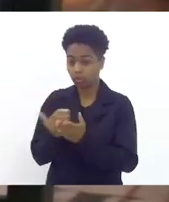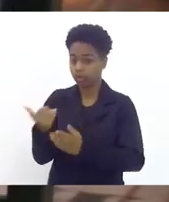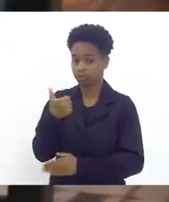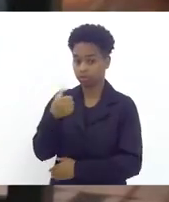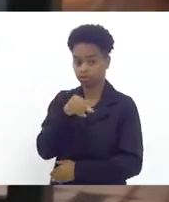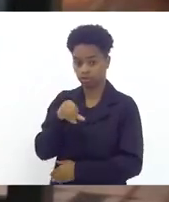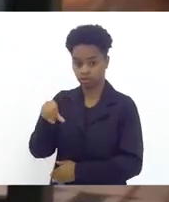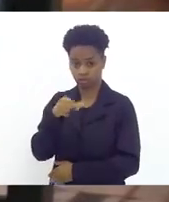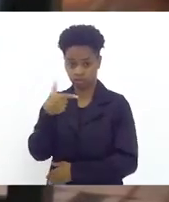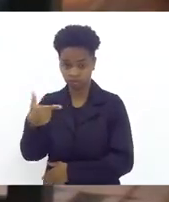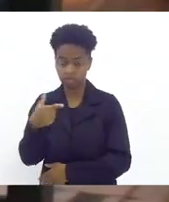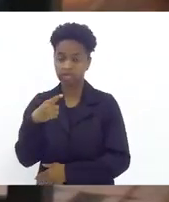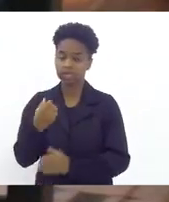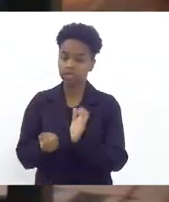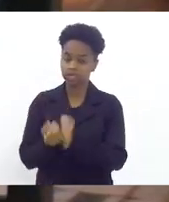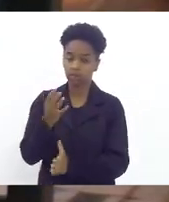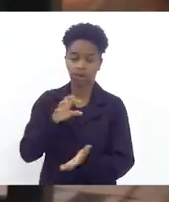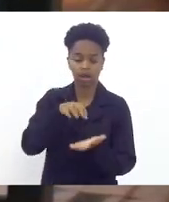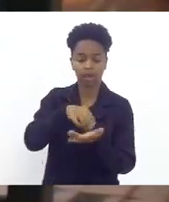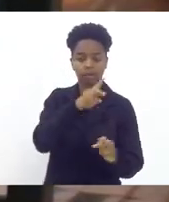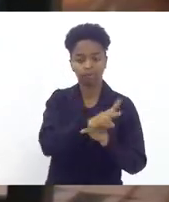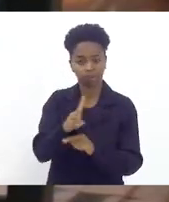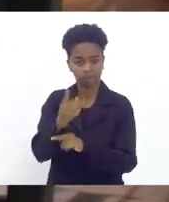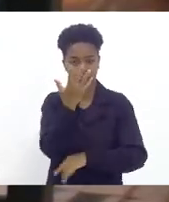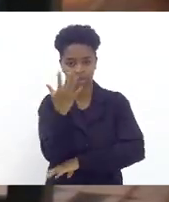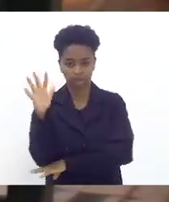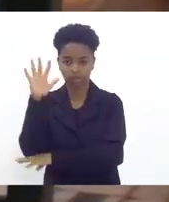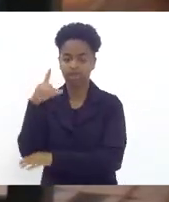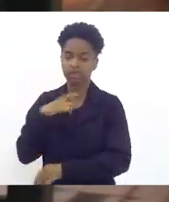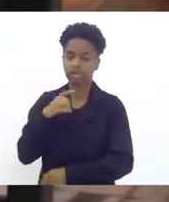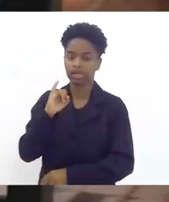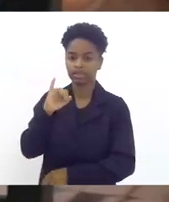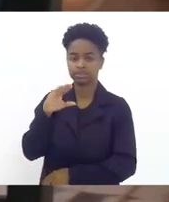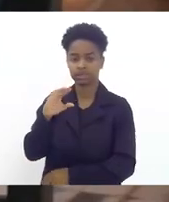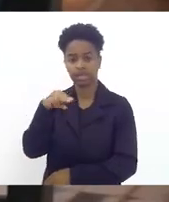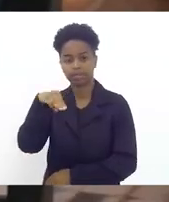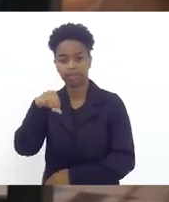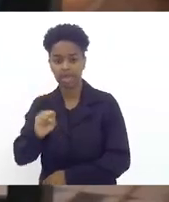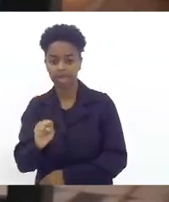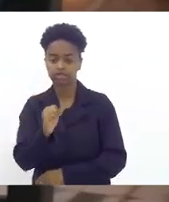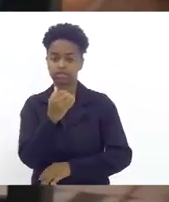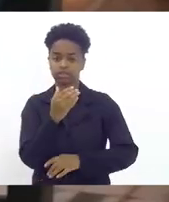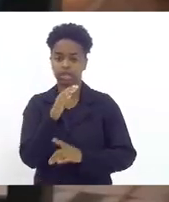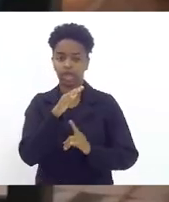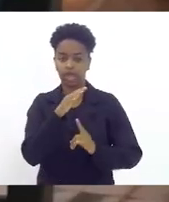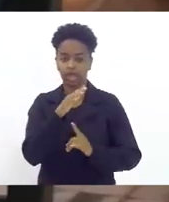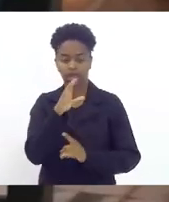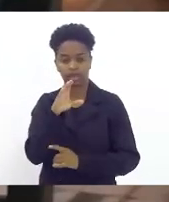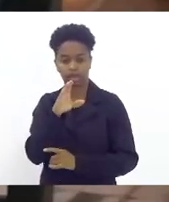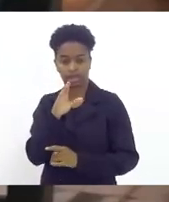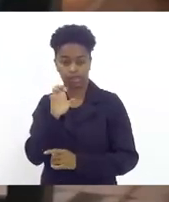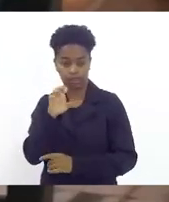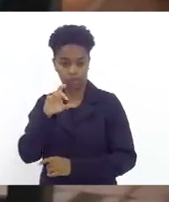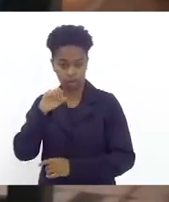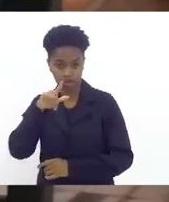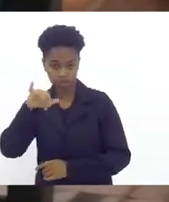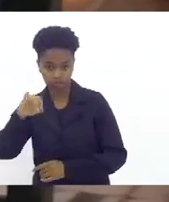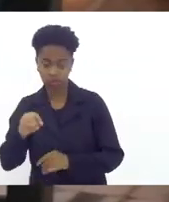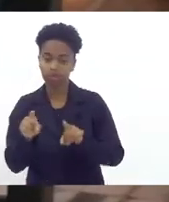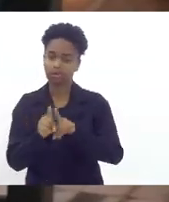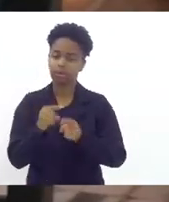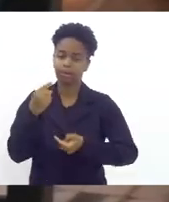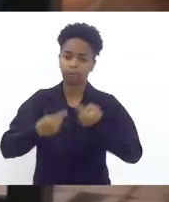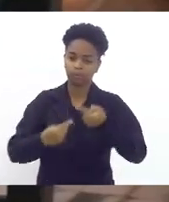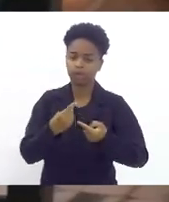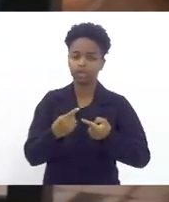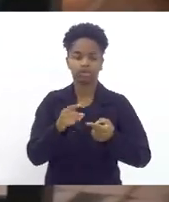criou reserva natural criou ICMS Ecológico criou um monte de coisa bacana política das águas política de licenciamento